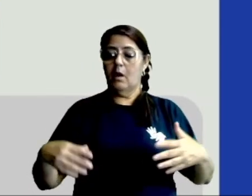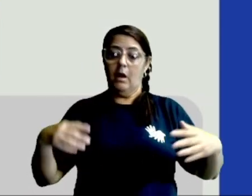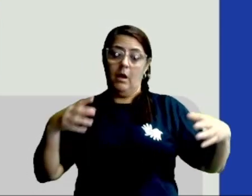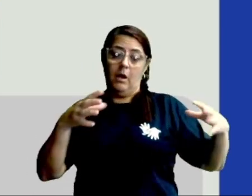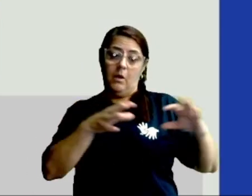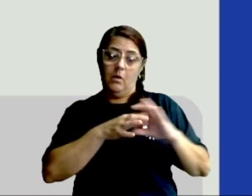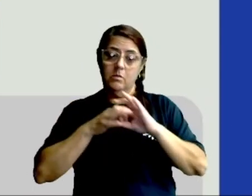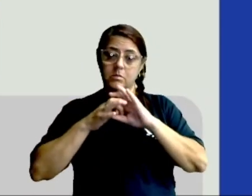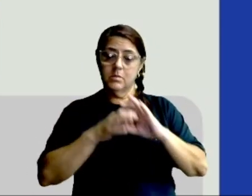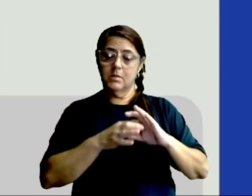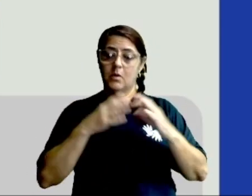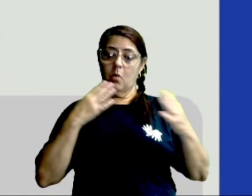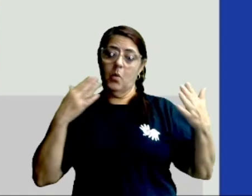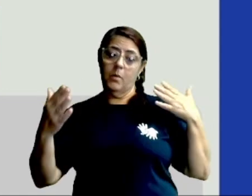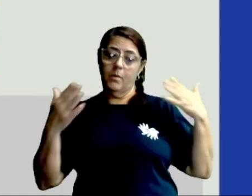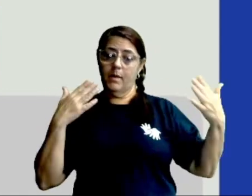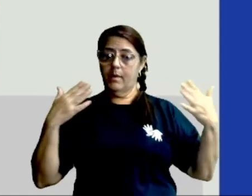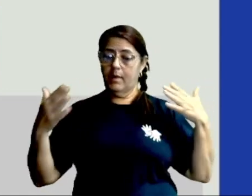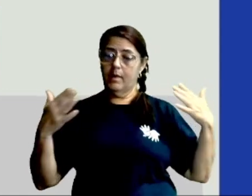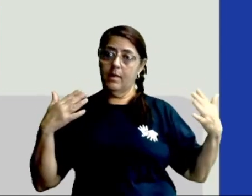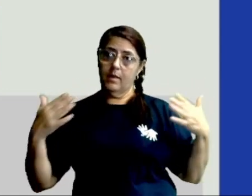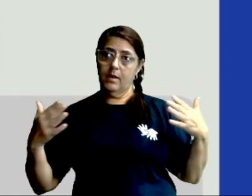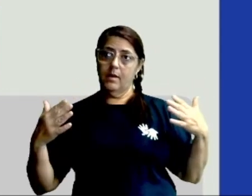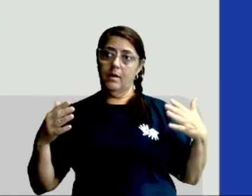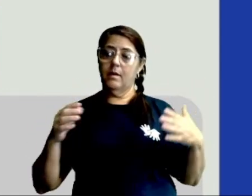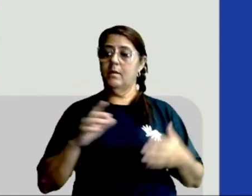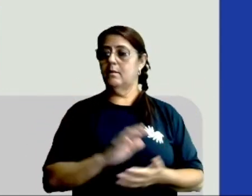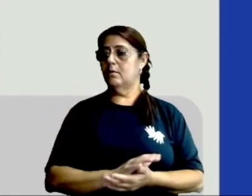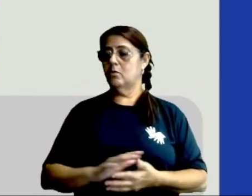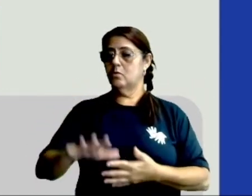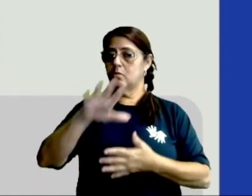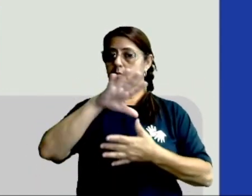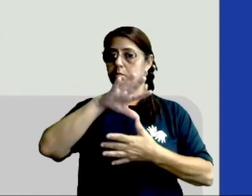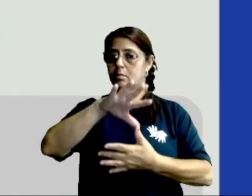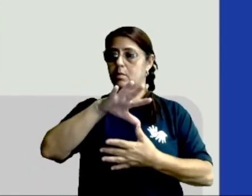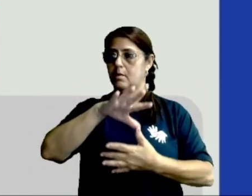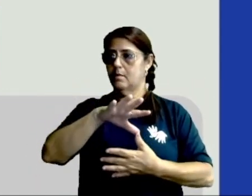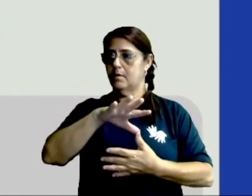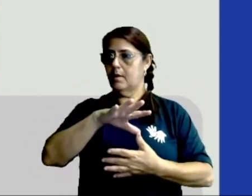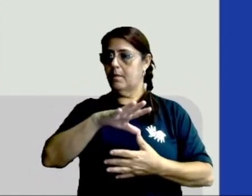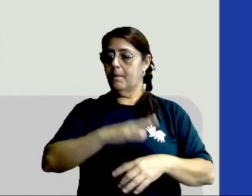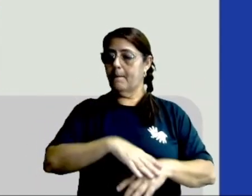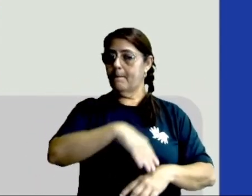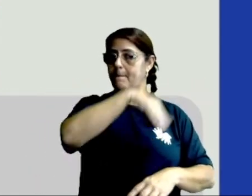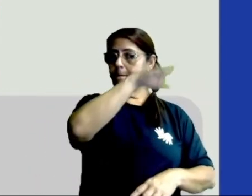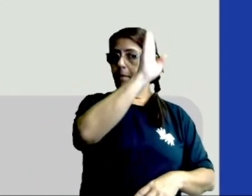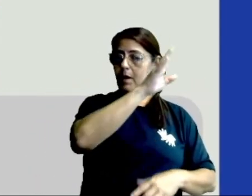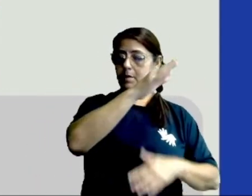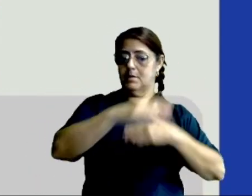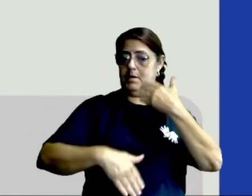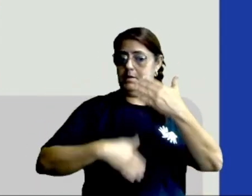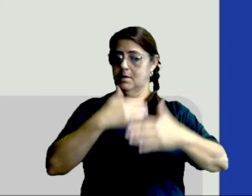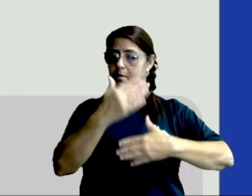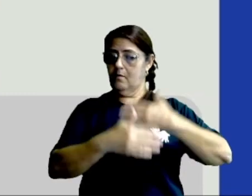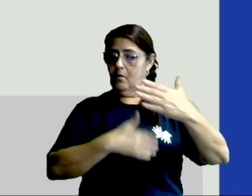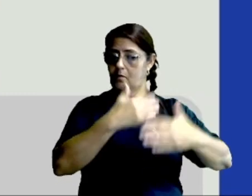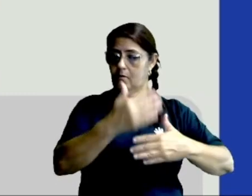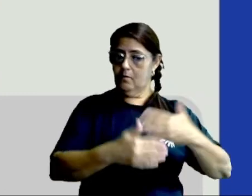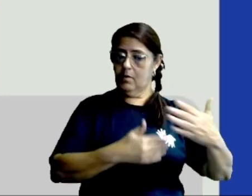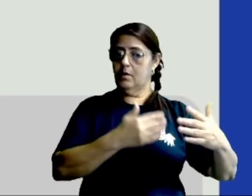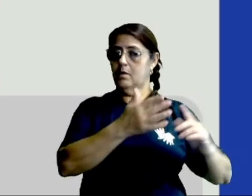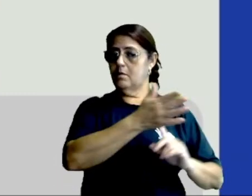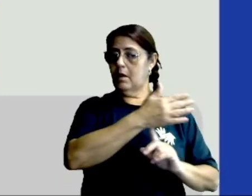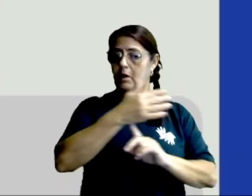que vocês podem fazer essa comparação dos mapas, né? Sempre que vocês virem, quanto mais desenvolvido